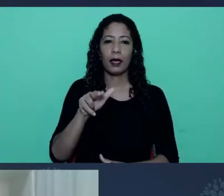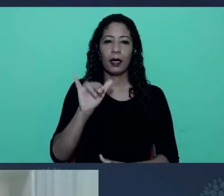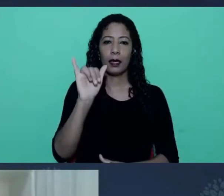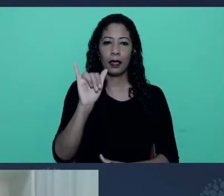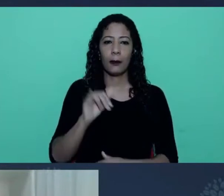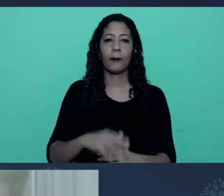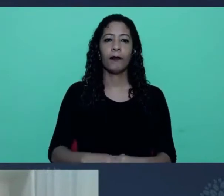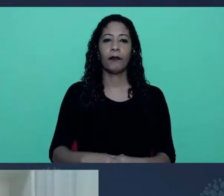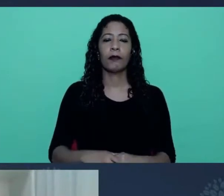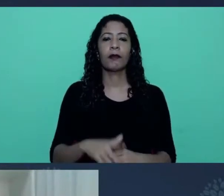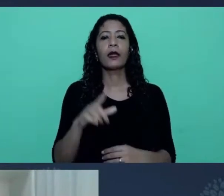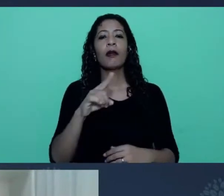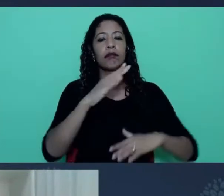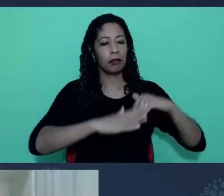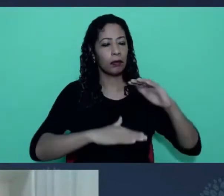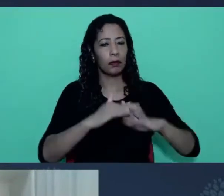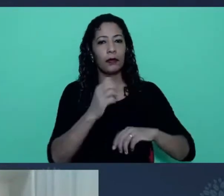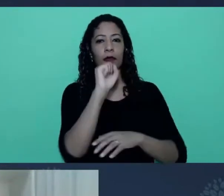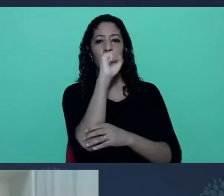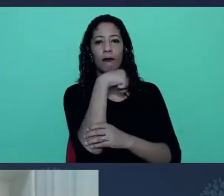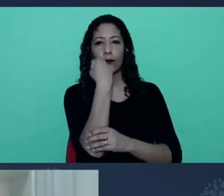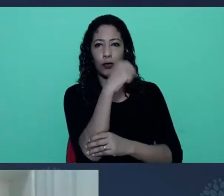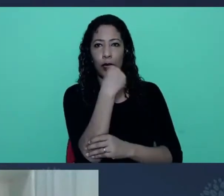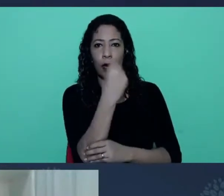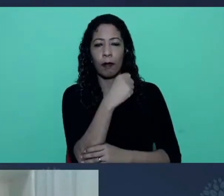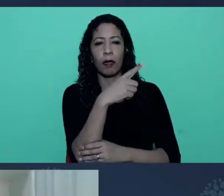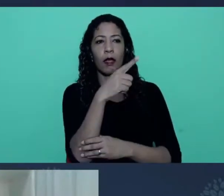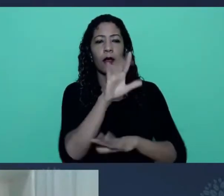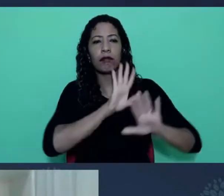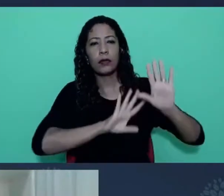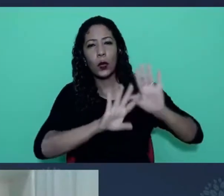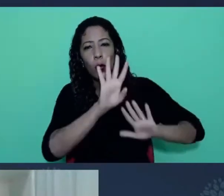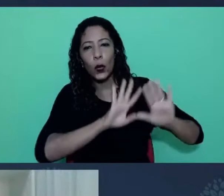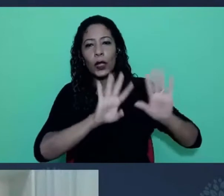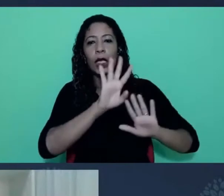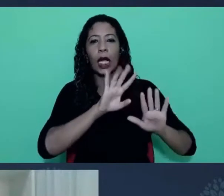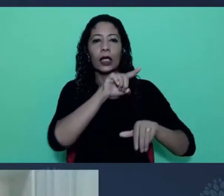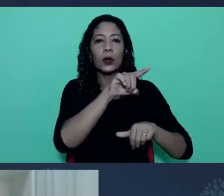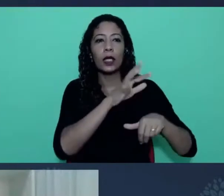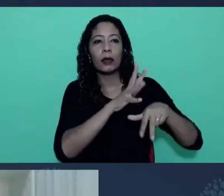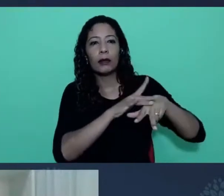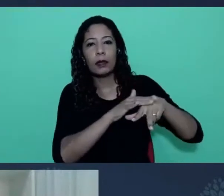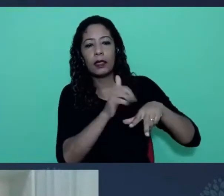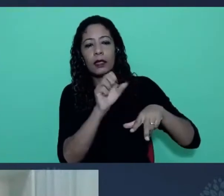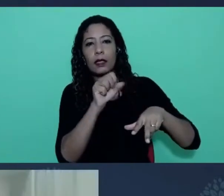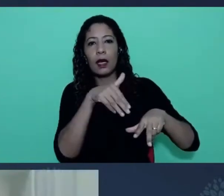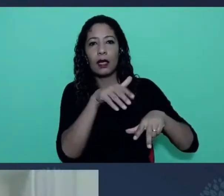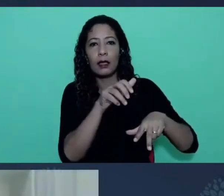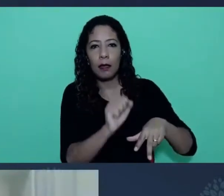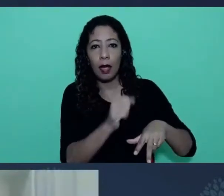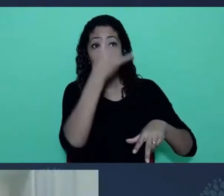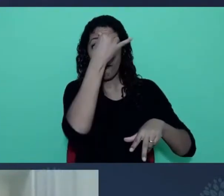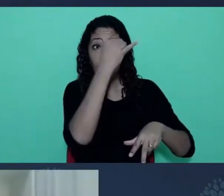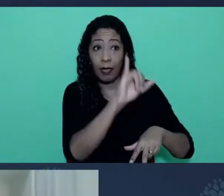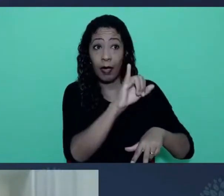pergunta, quais cuidados os profissionais de fisioterapia devem ter ao lidar com pacientes asmáticos, para evitar crises ou